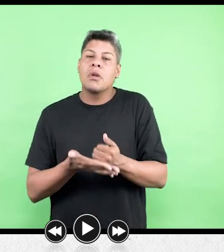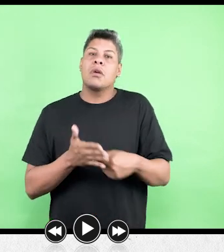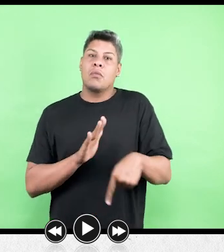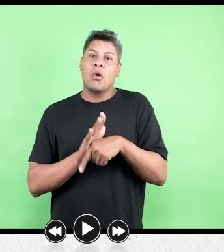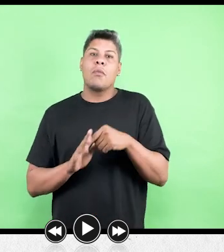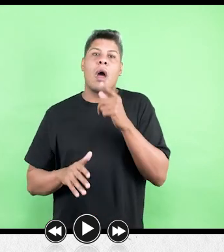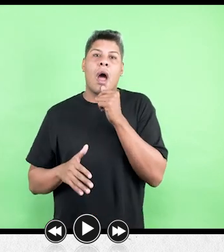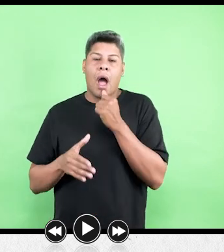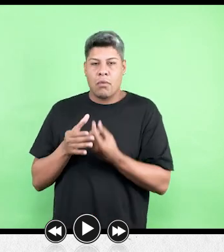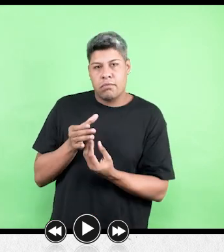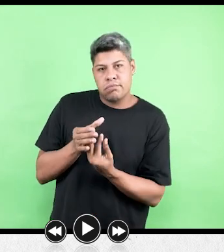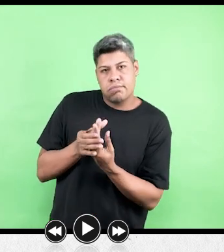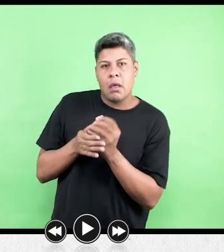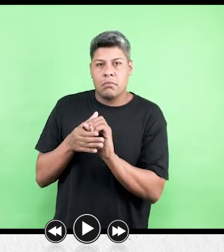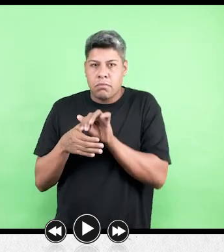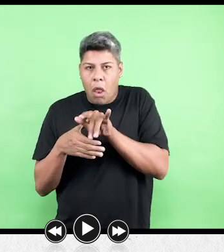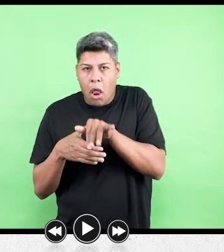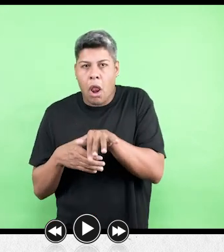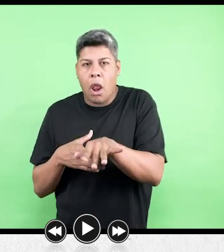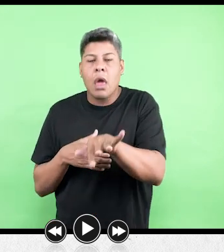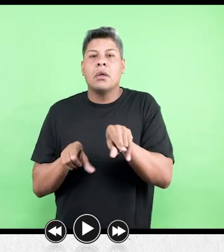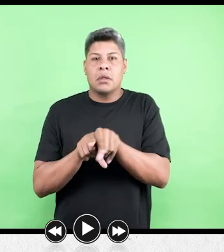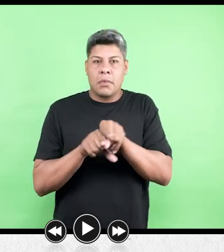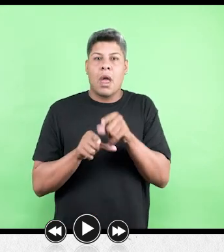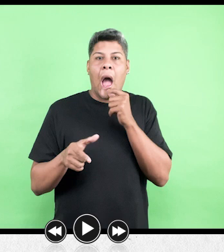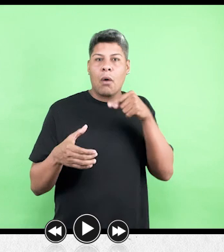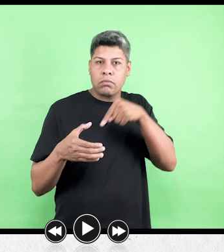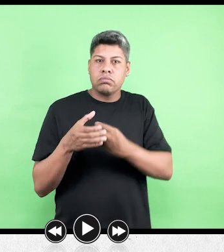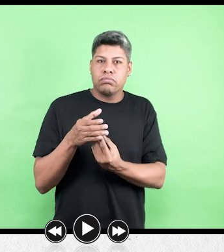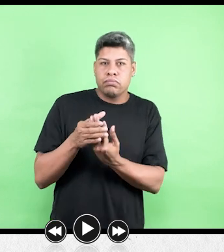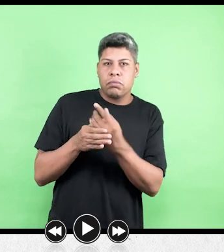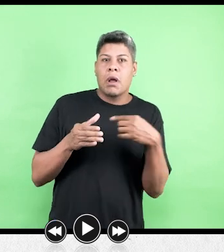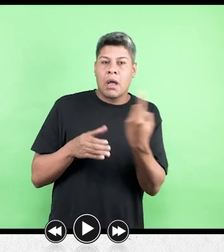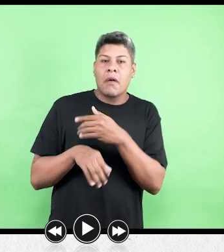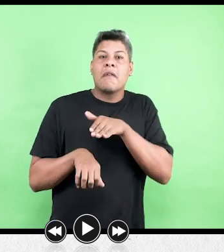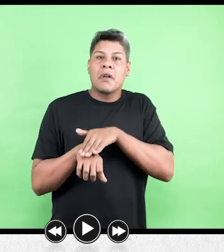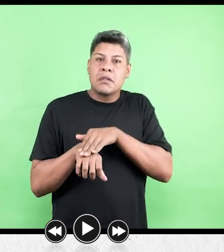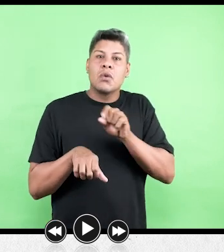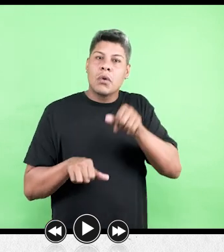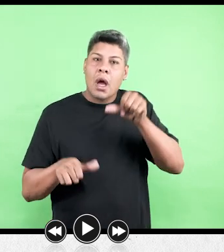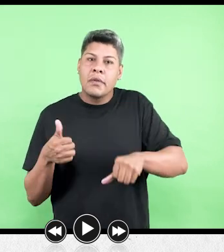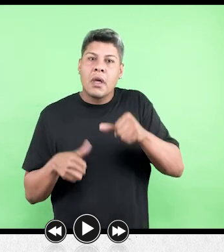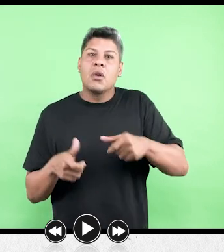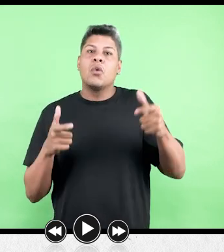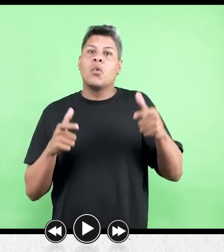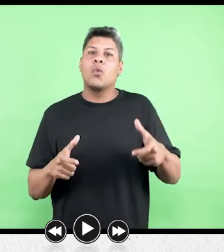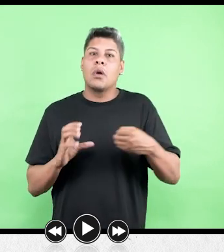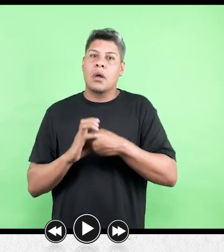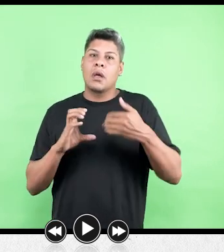na água bruta quanto na saída da estação. Na água bruta, no caso, a gente vai fazer a análise laboratorial dos